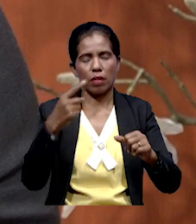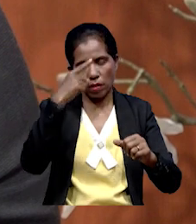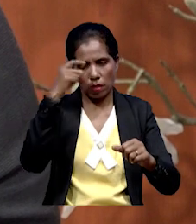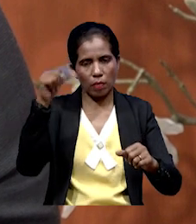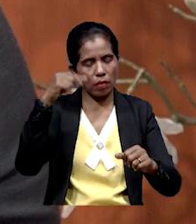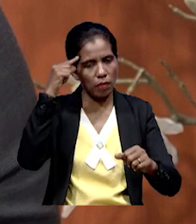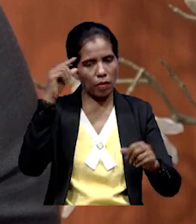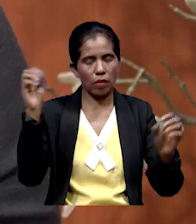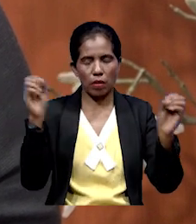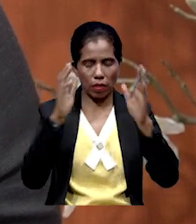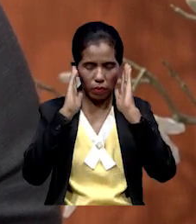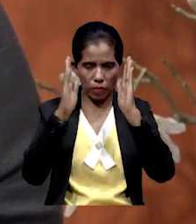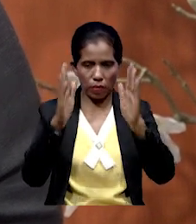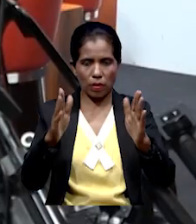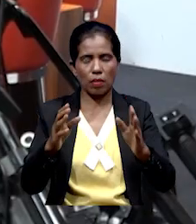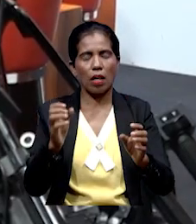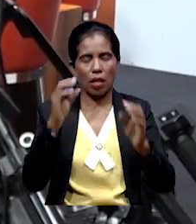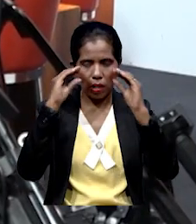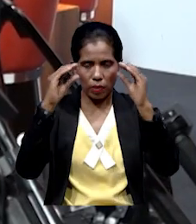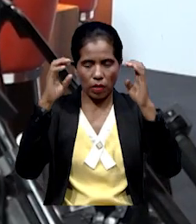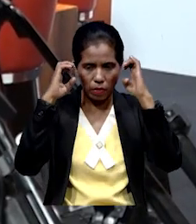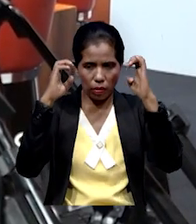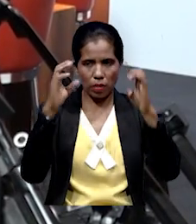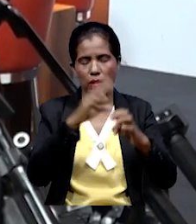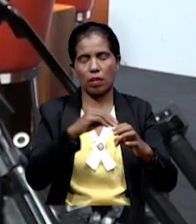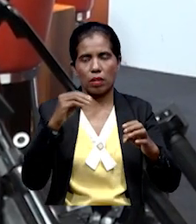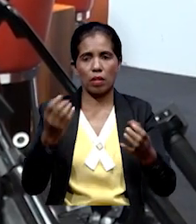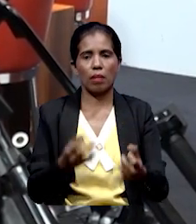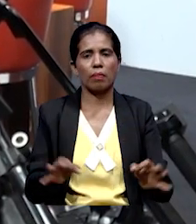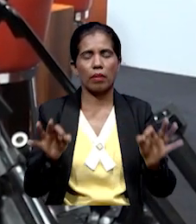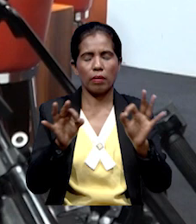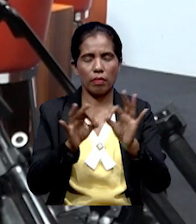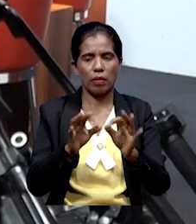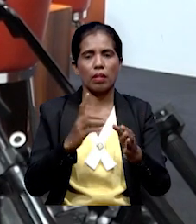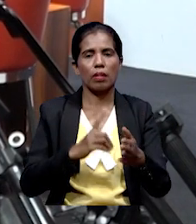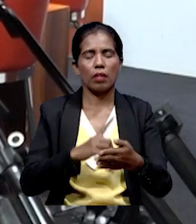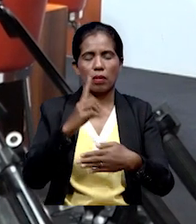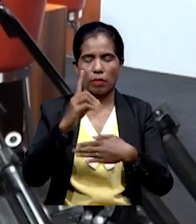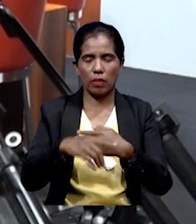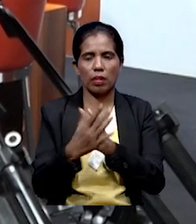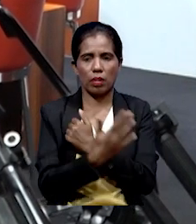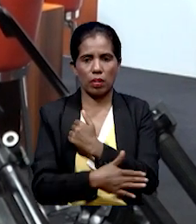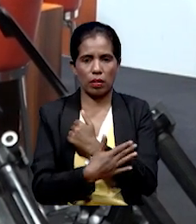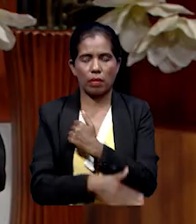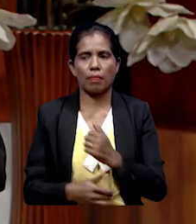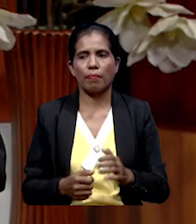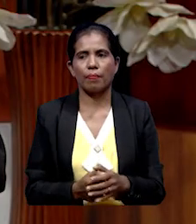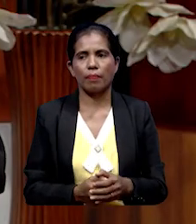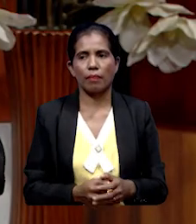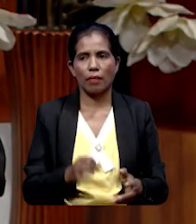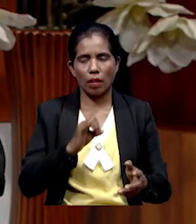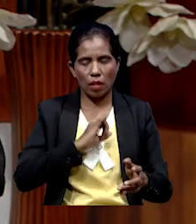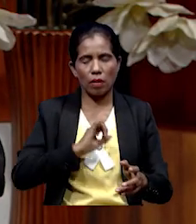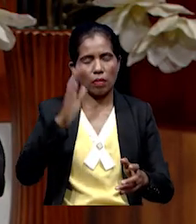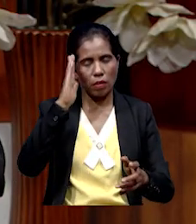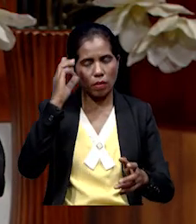governo lá e a seriedade da educação, hane são parte importante para desenvolvimento da nação. Hano e tanha problema